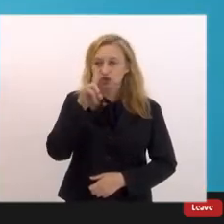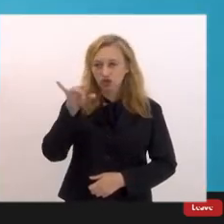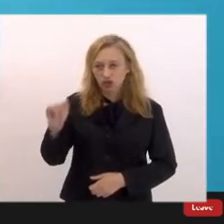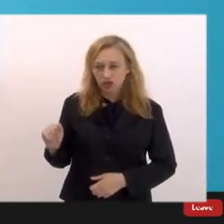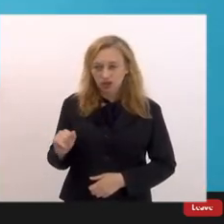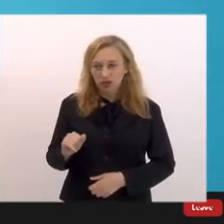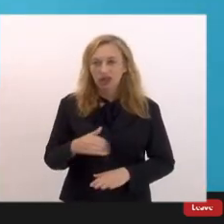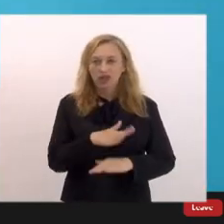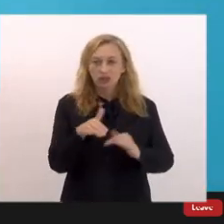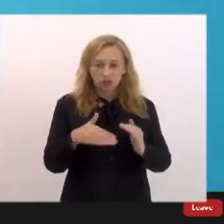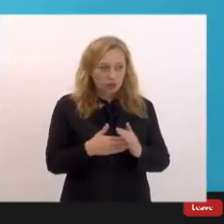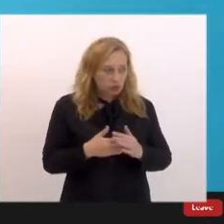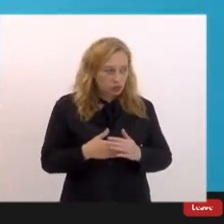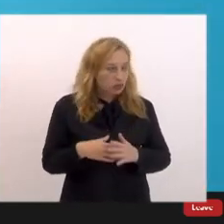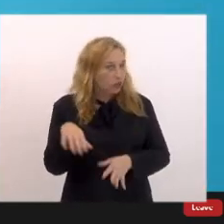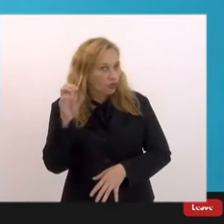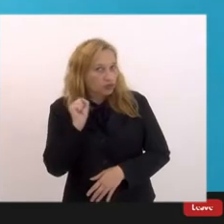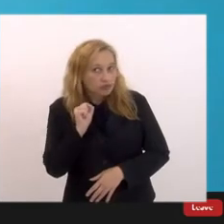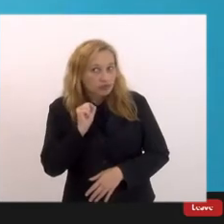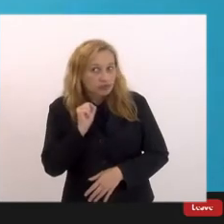Bom dia a todos e todas, me ouvem?